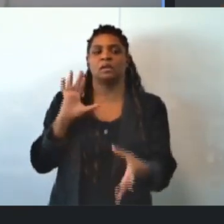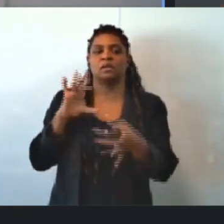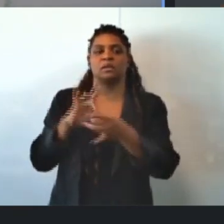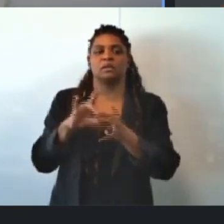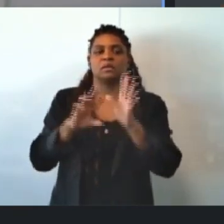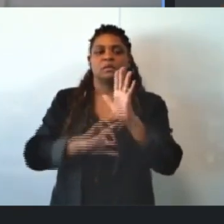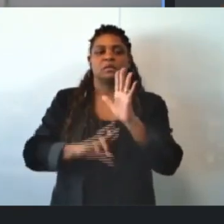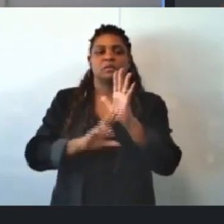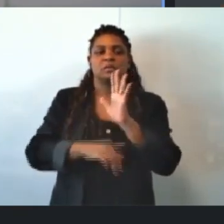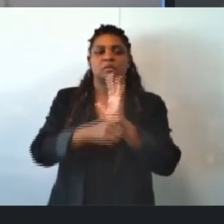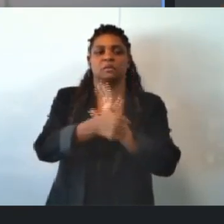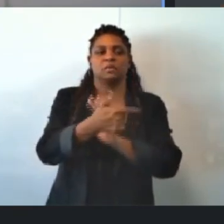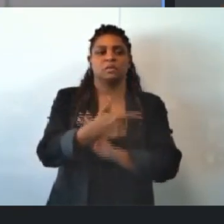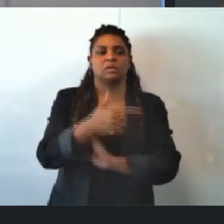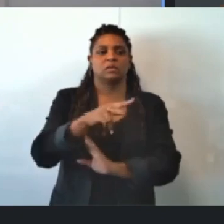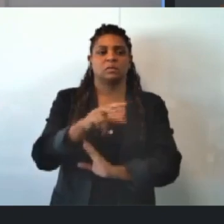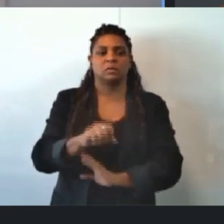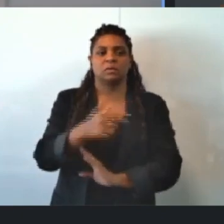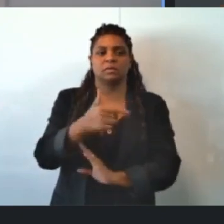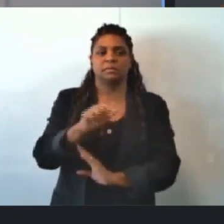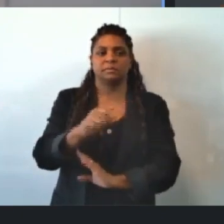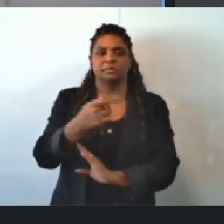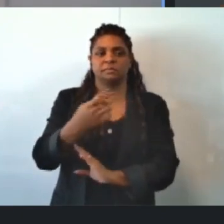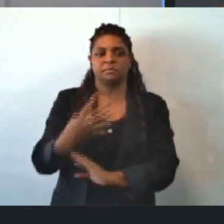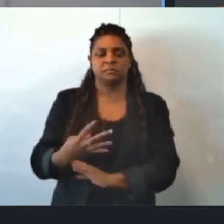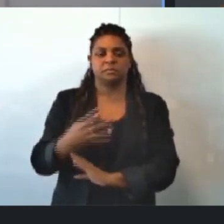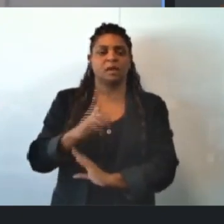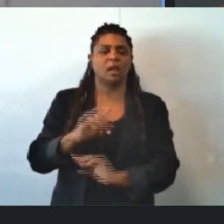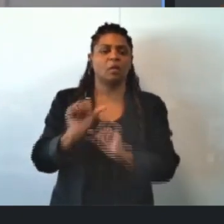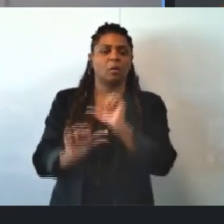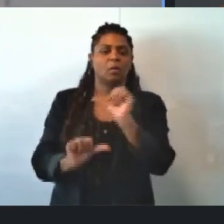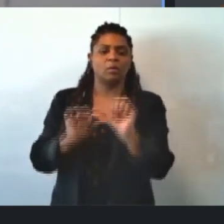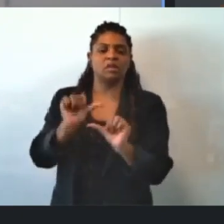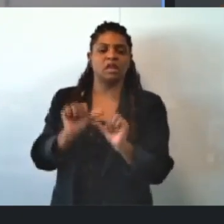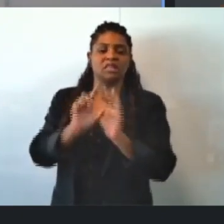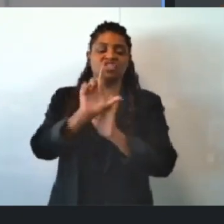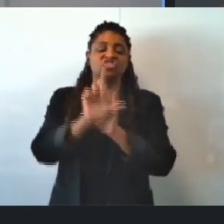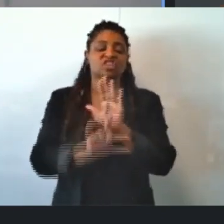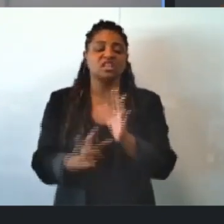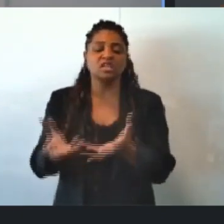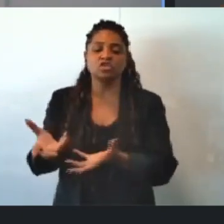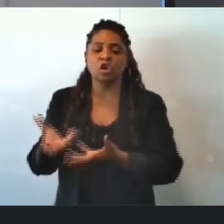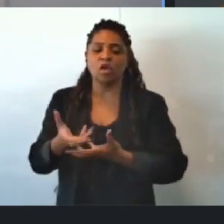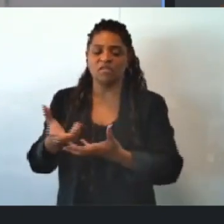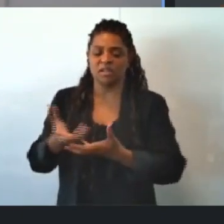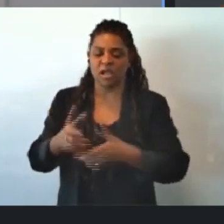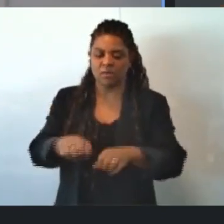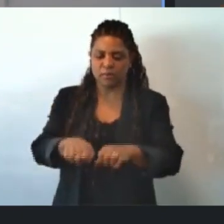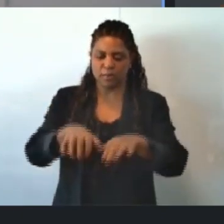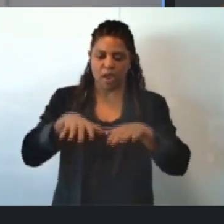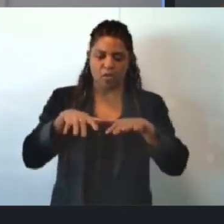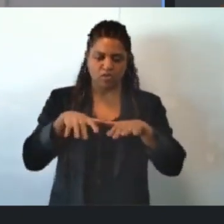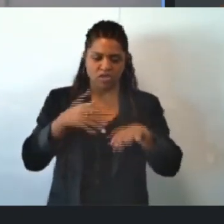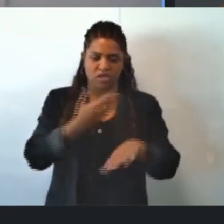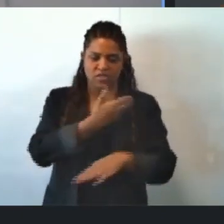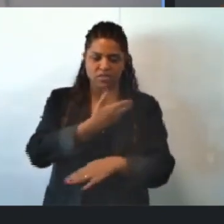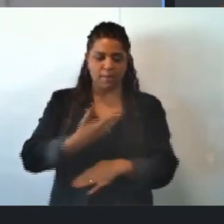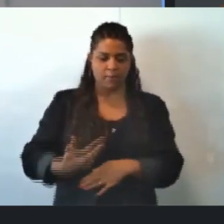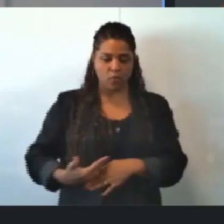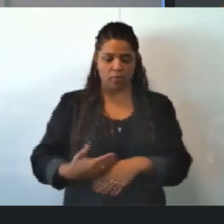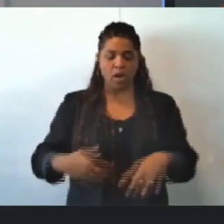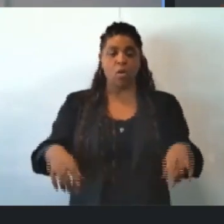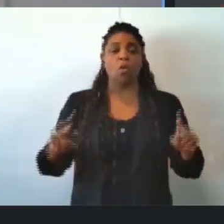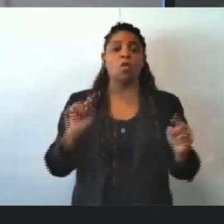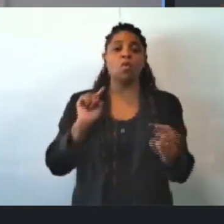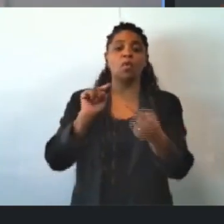1250 de 2024. É uma alteração de lista de convidados de audiência pública, cuja finalidade é de discutir políticas